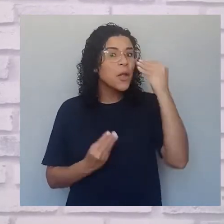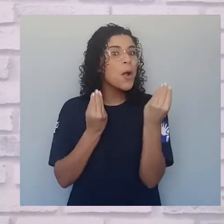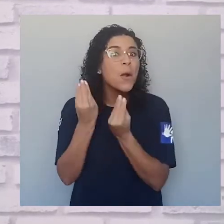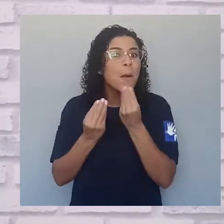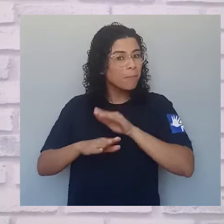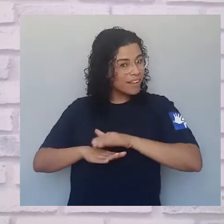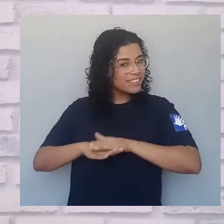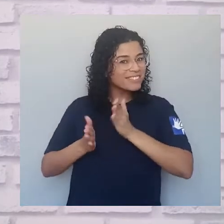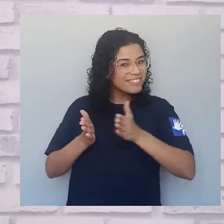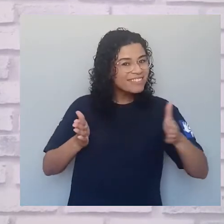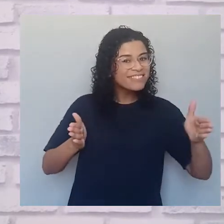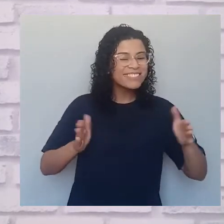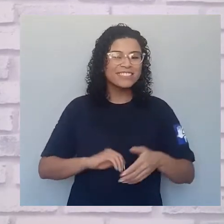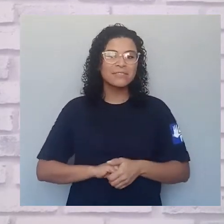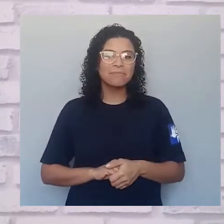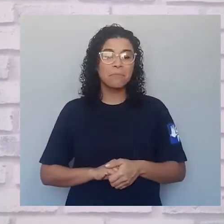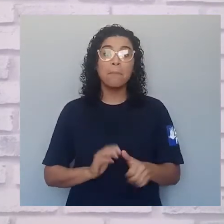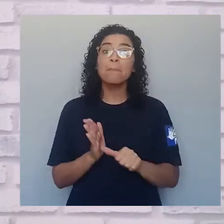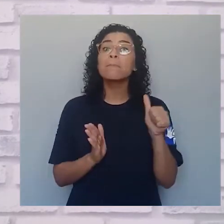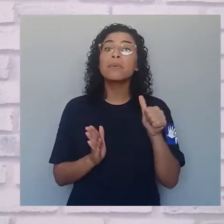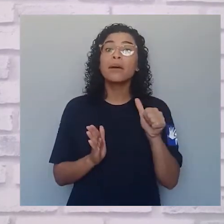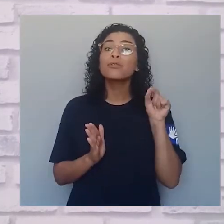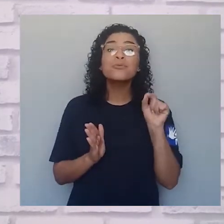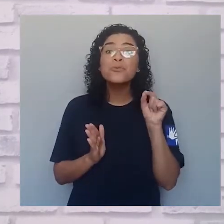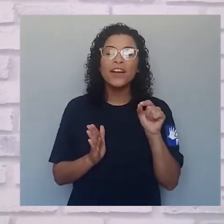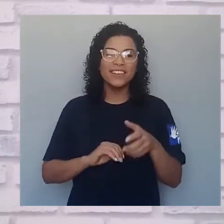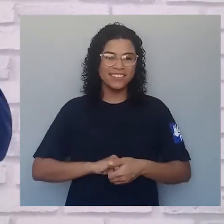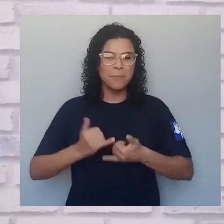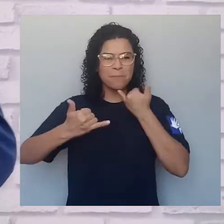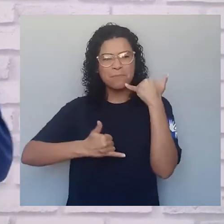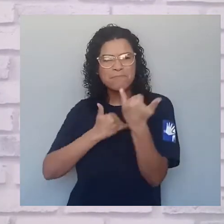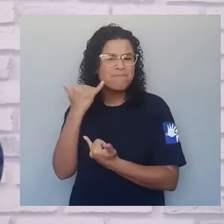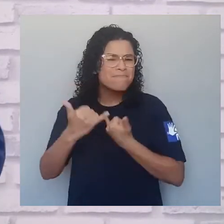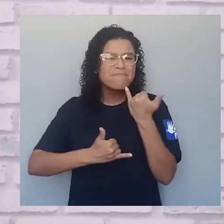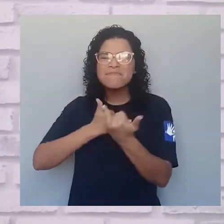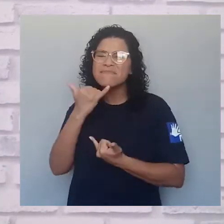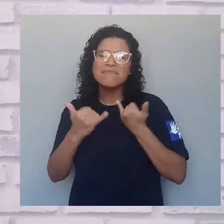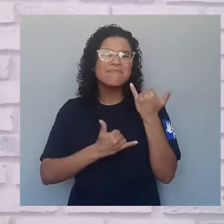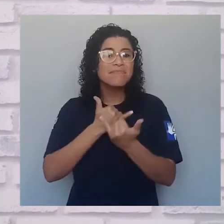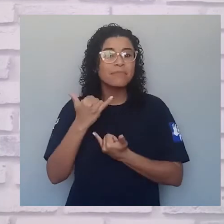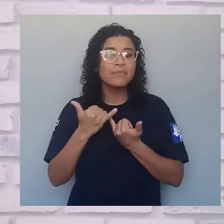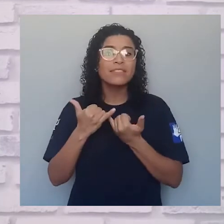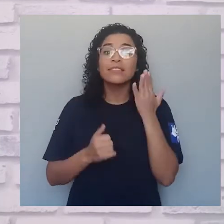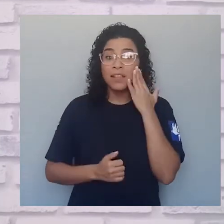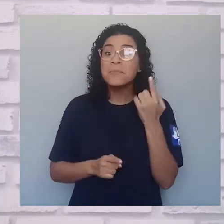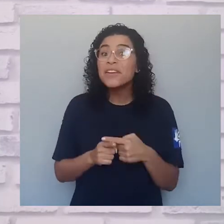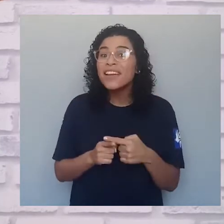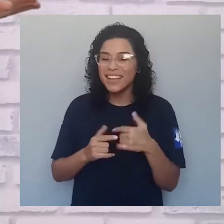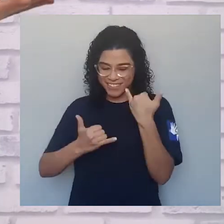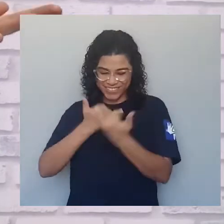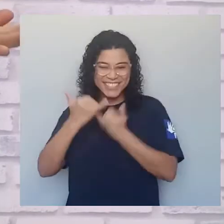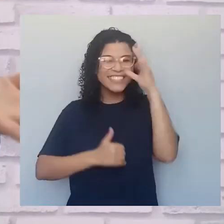passo a passo do nosso livro? Isso mesmo. Em primeiro lugar, vocês precisam brincar bastante. Sabe por quê?